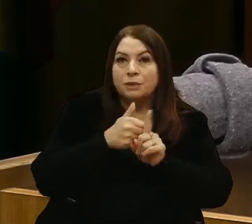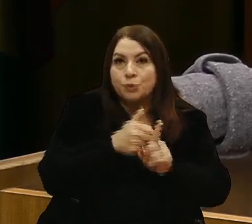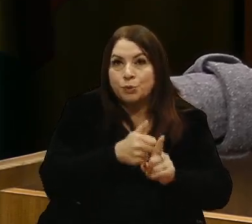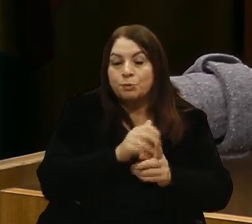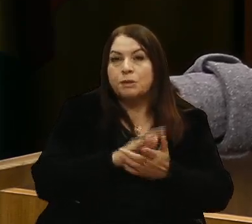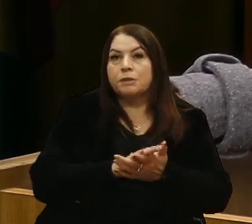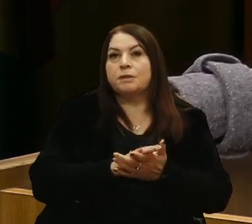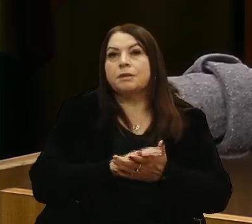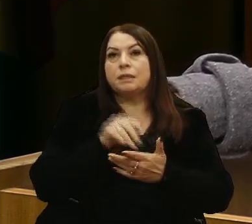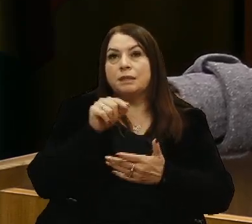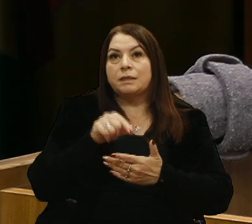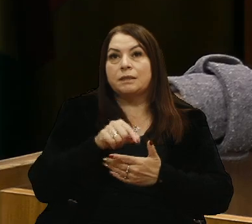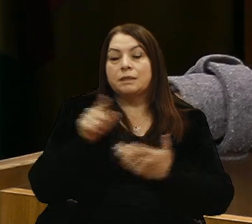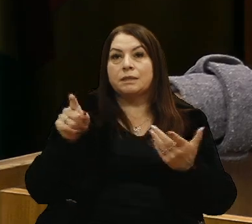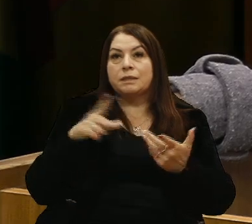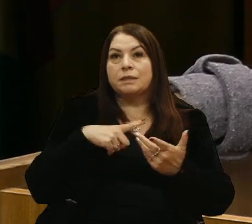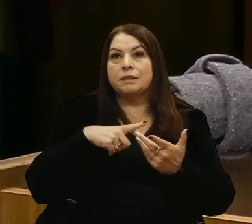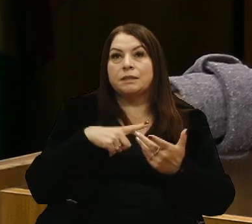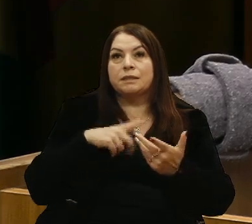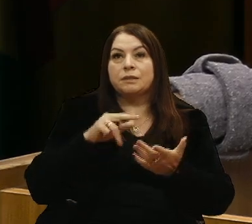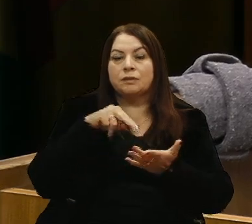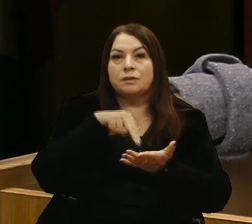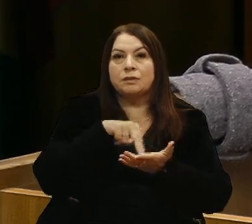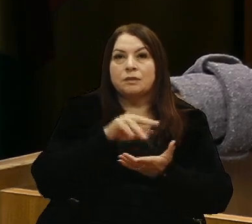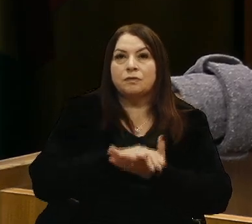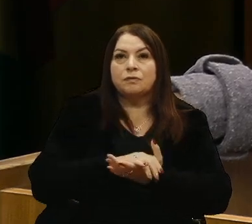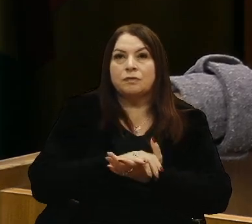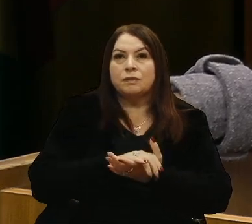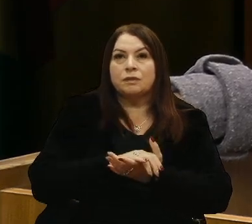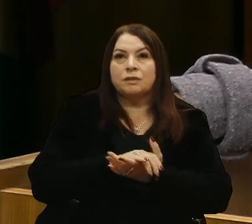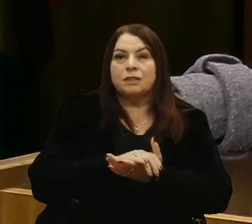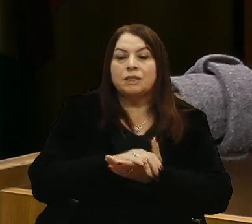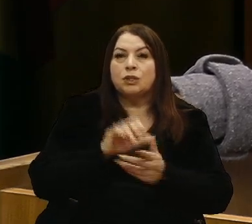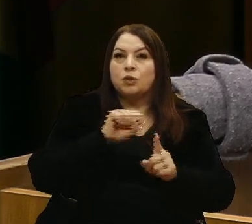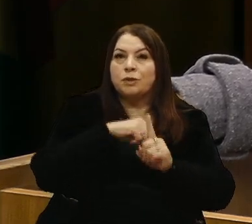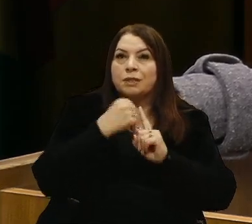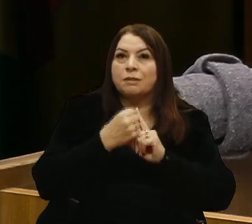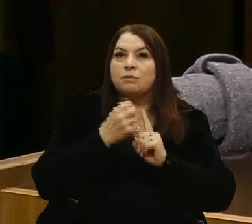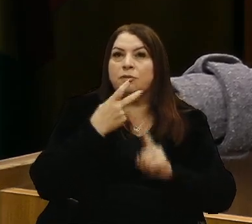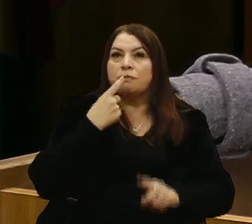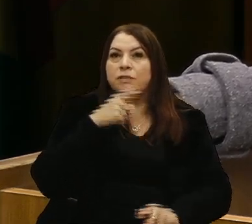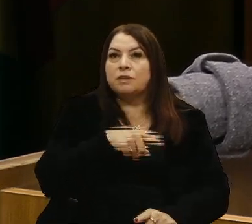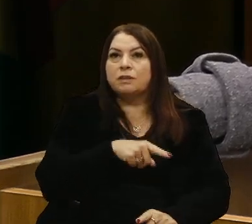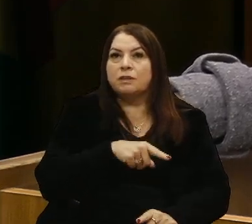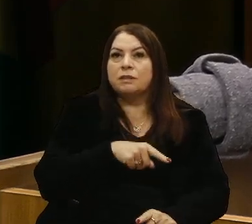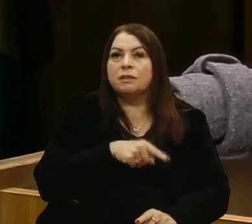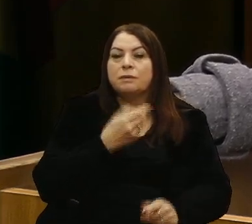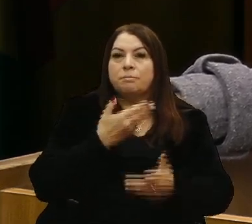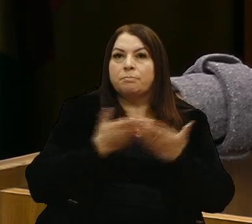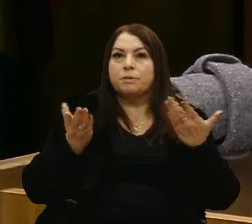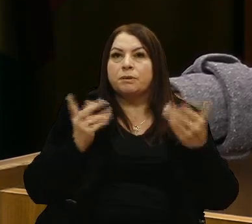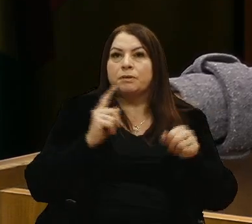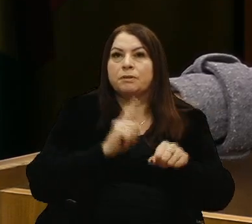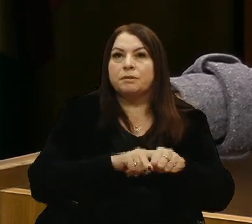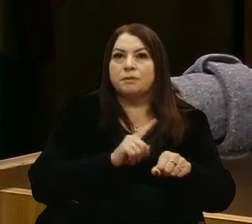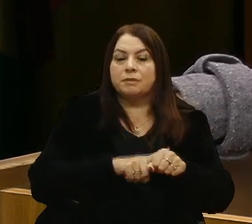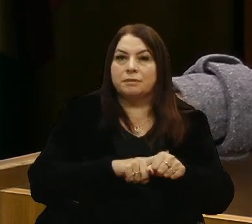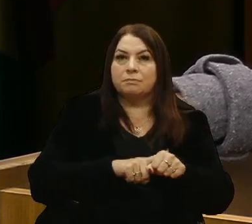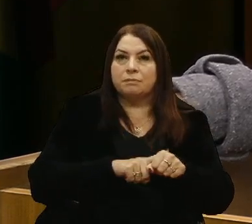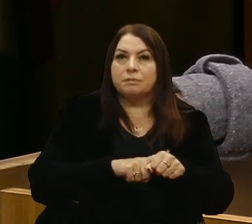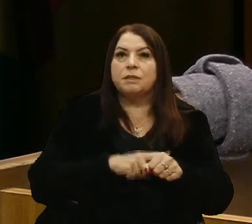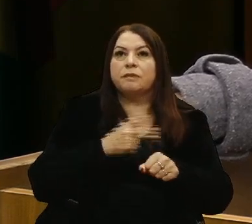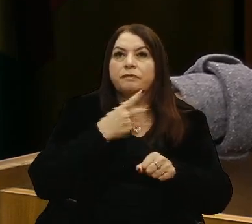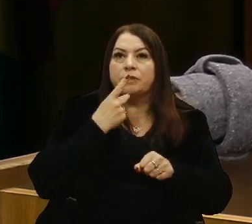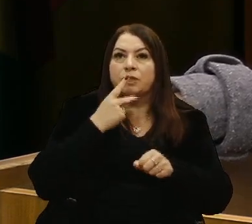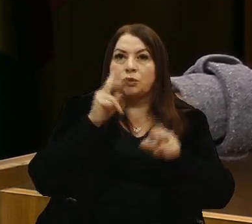atípicas, há aqueles que se levantam na sociedade para dizer que estamos perdendo tempo e